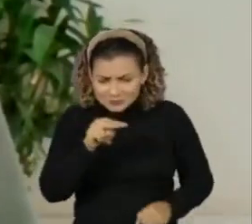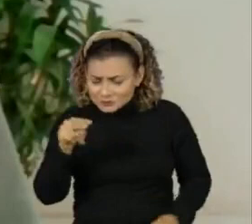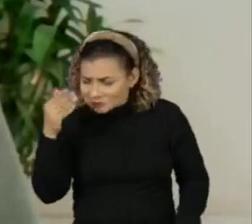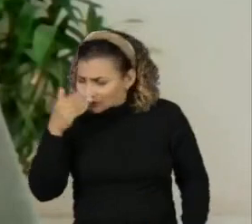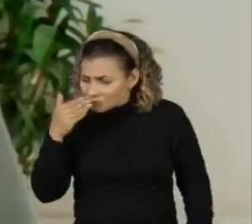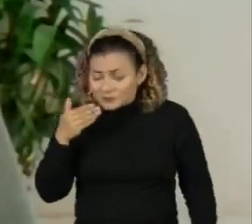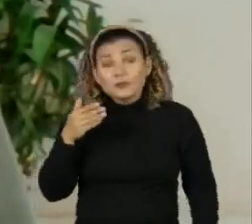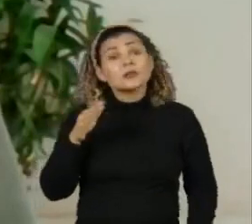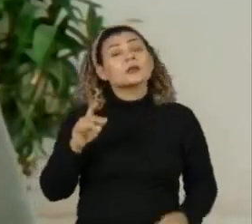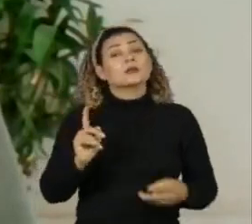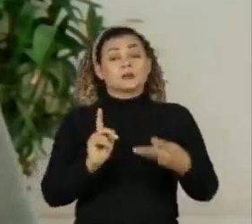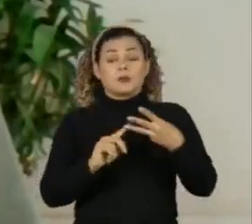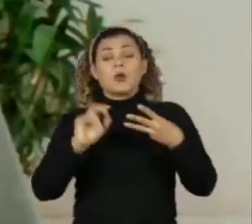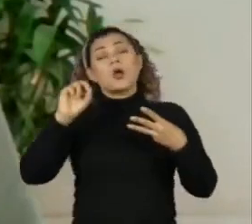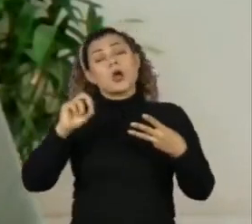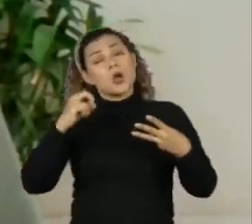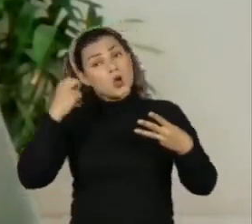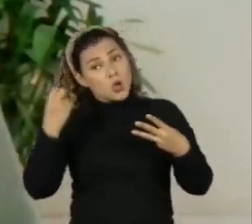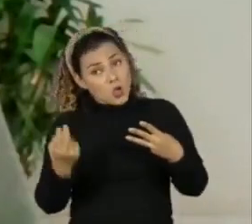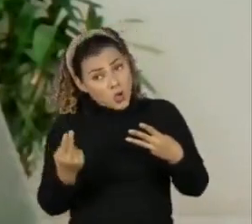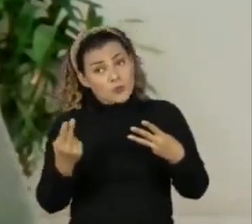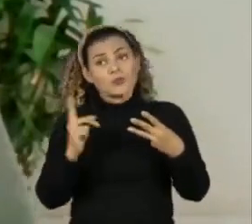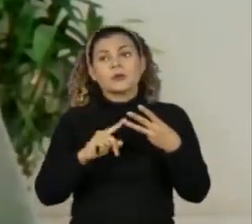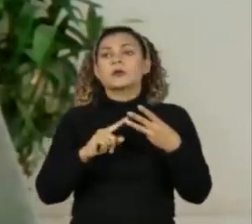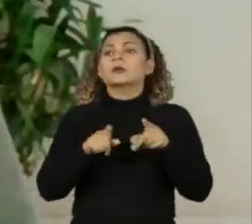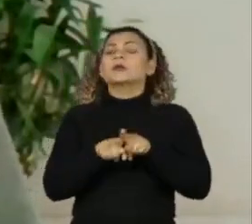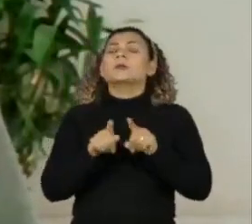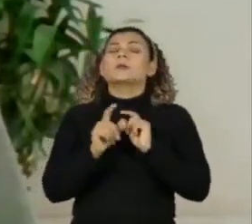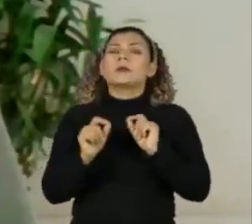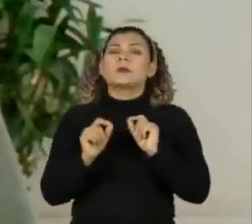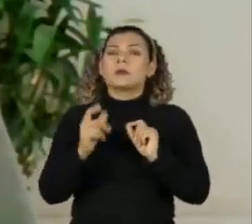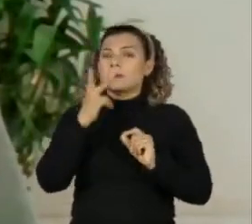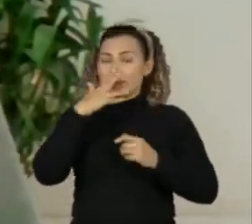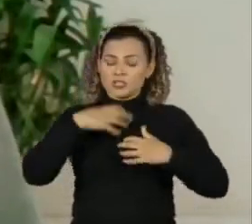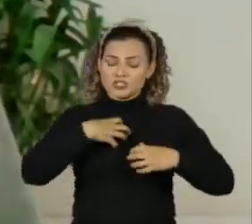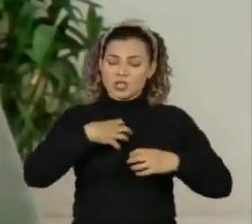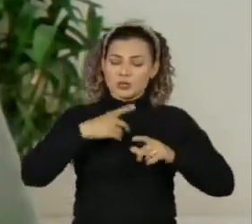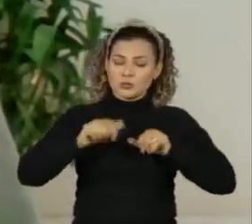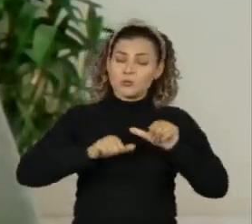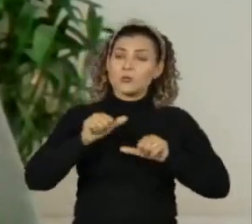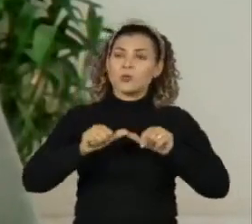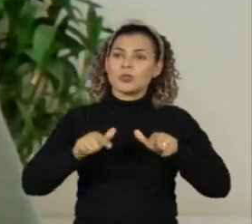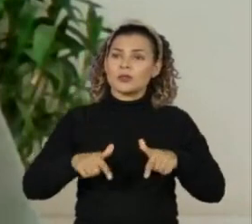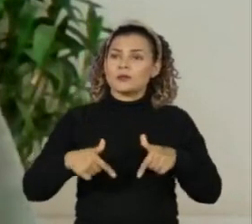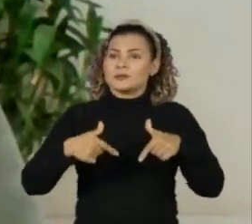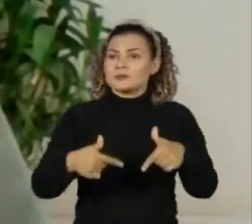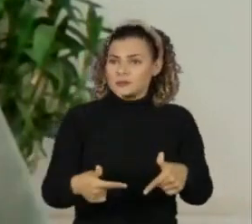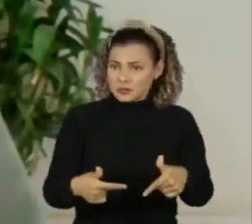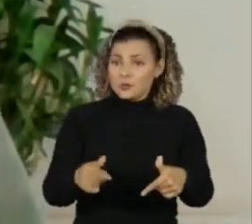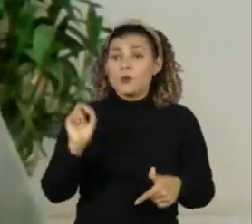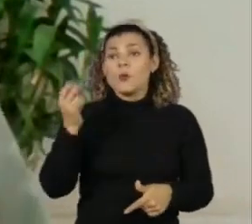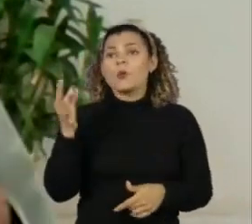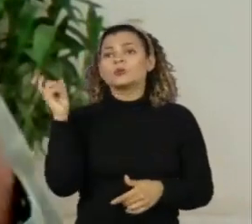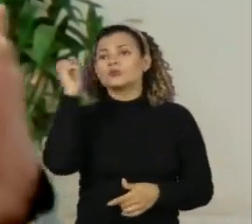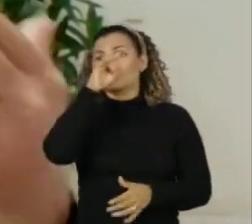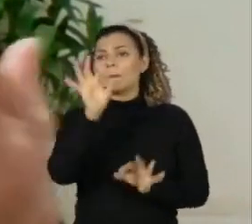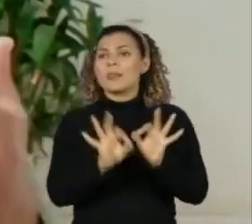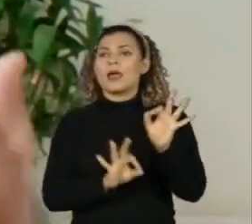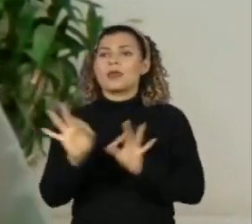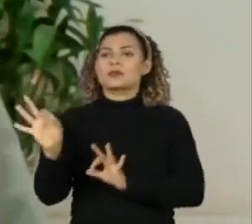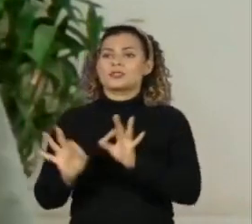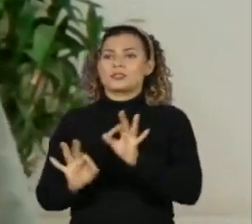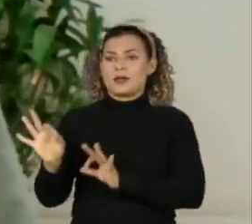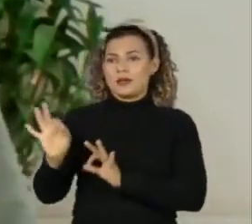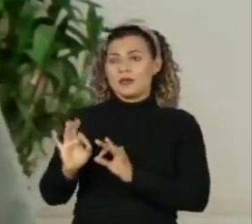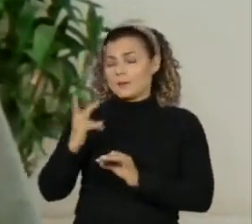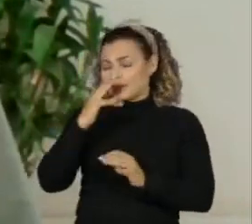E, finalmente, um terceiro tipo, que são alterações mais de natureza comportamental ou de dificuldades de planejamento, que reflete o